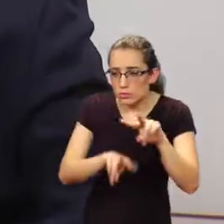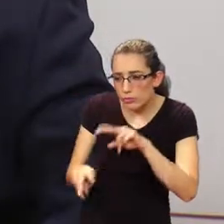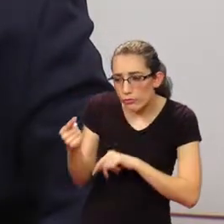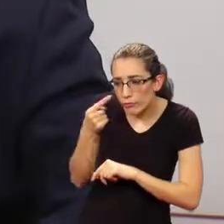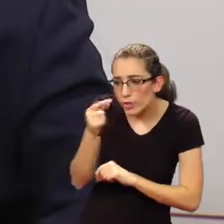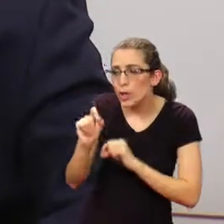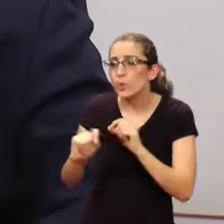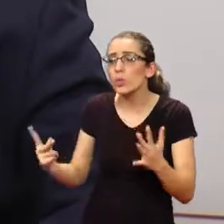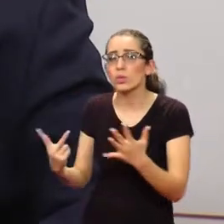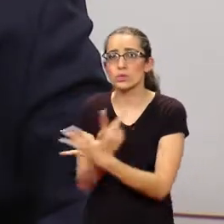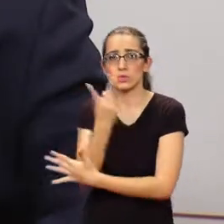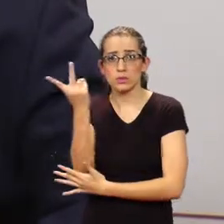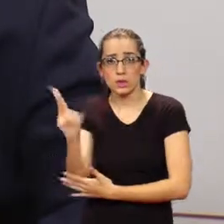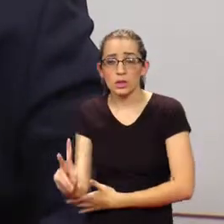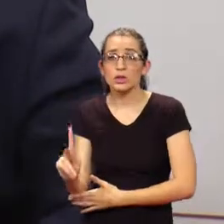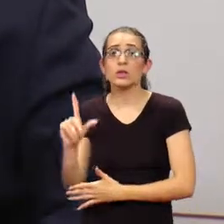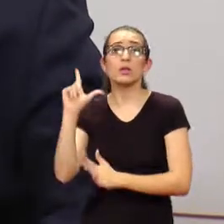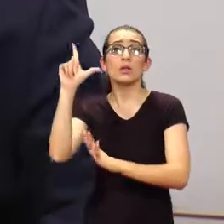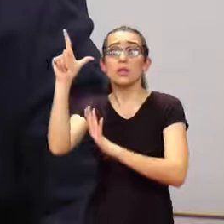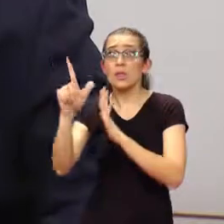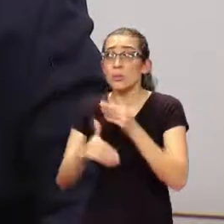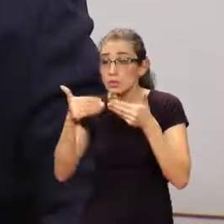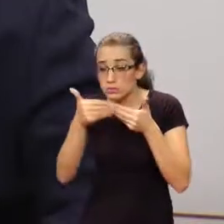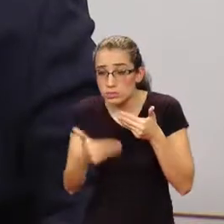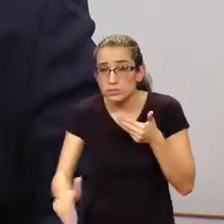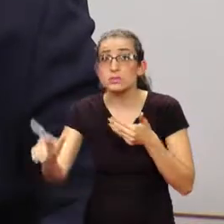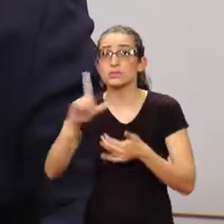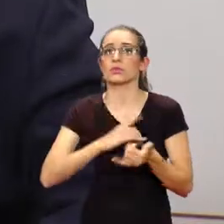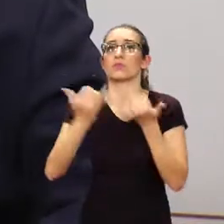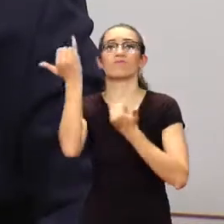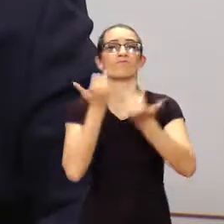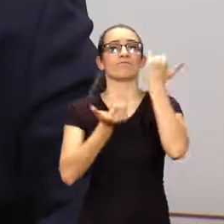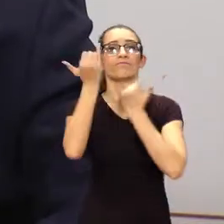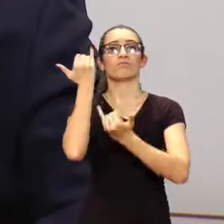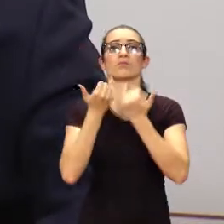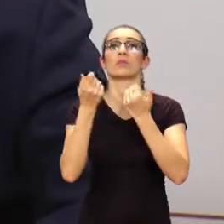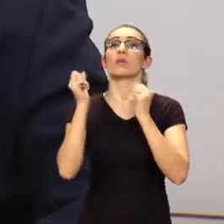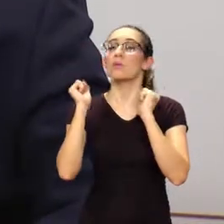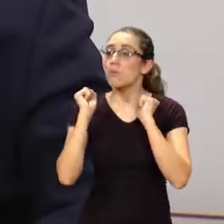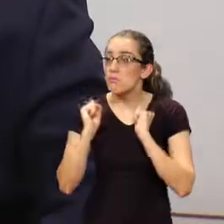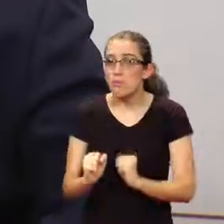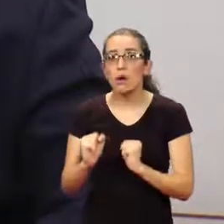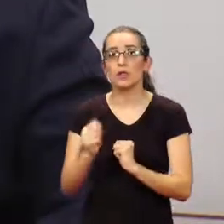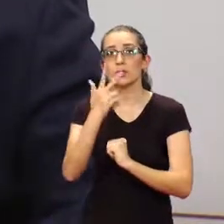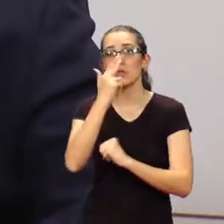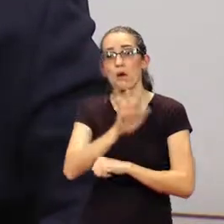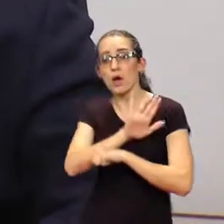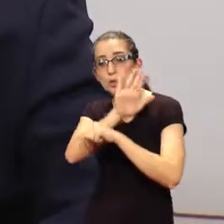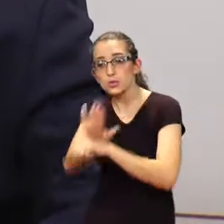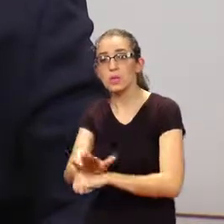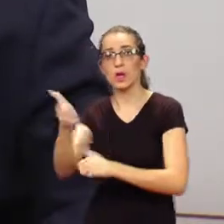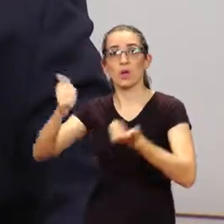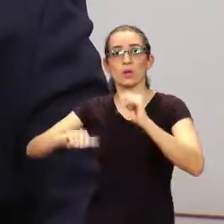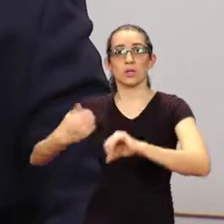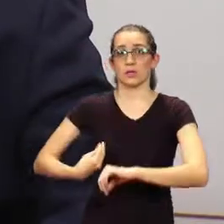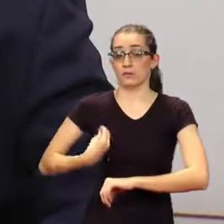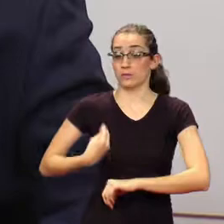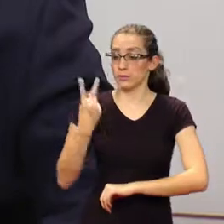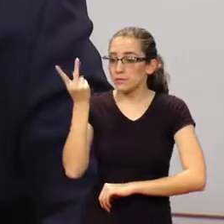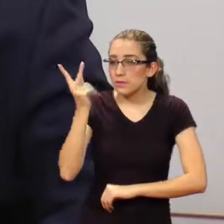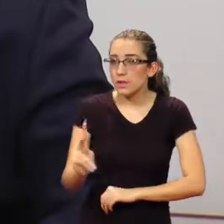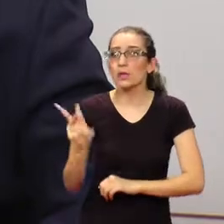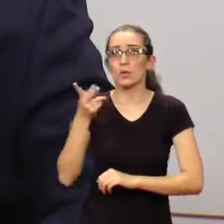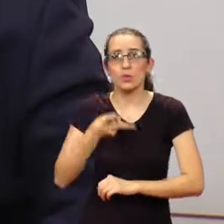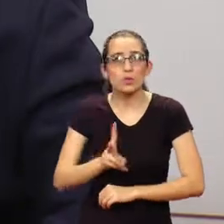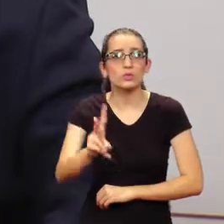mapeamento, digamos, da situação da criança e, a partir dali, um manancial de informações que vá manter a qualidade de vida da criança,